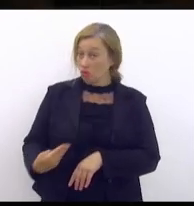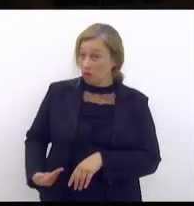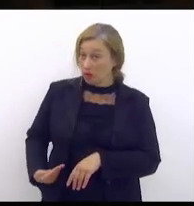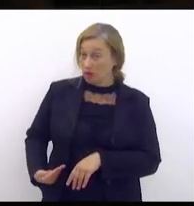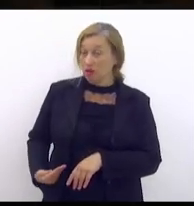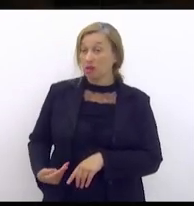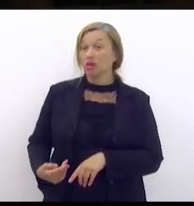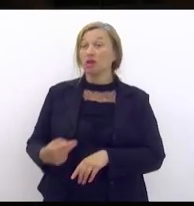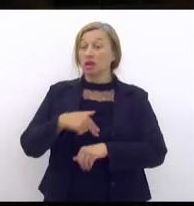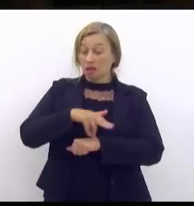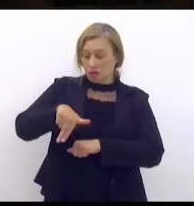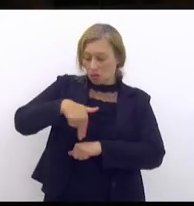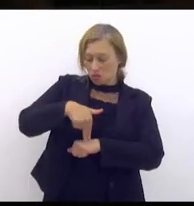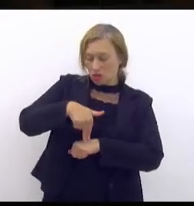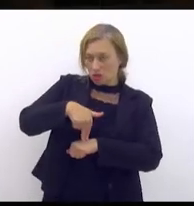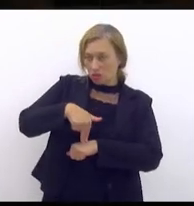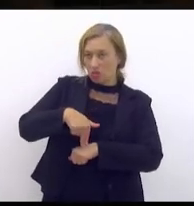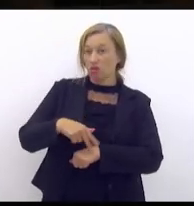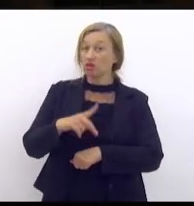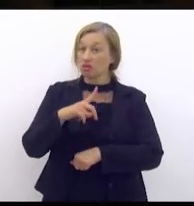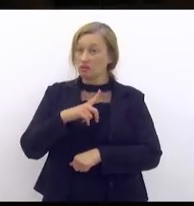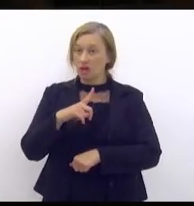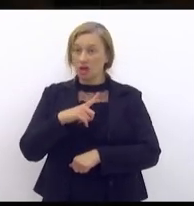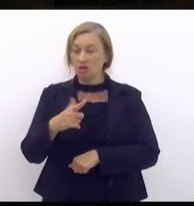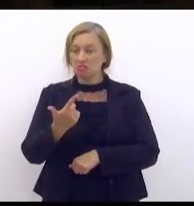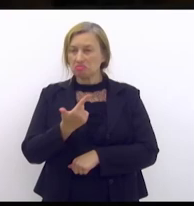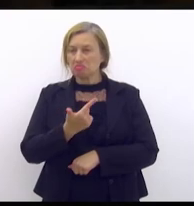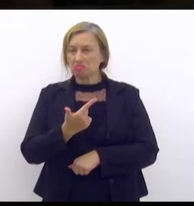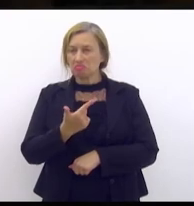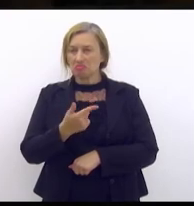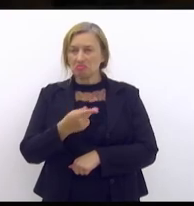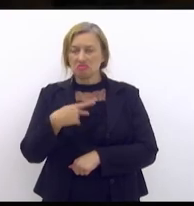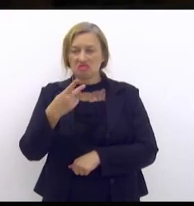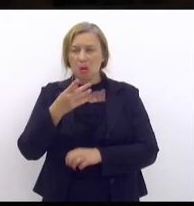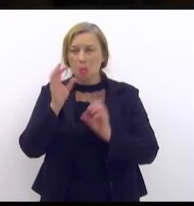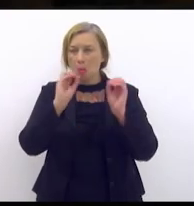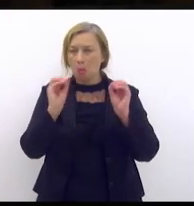na União, quando estiveram, não deram